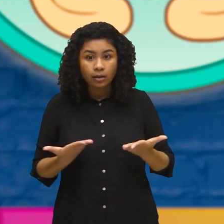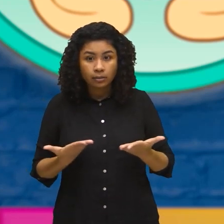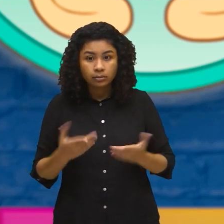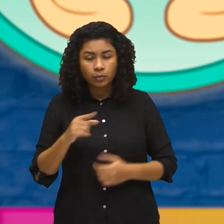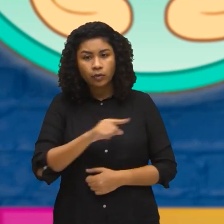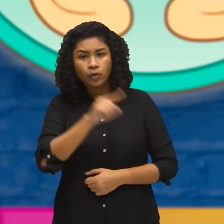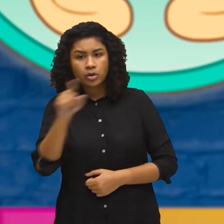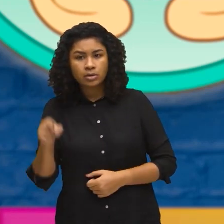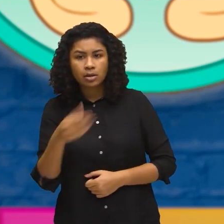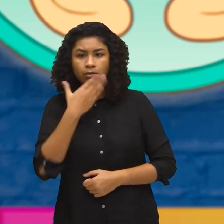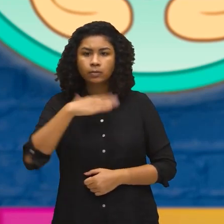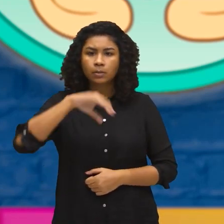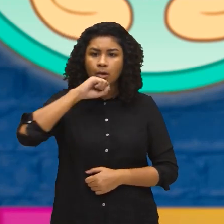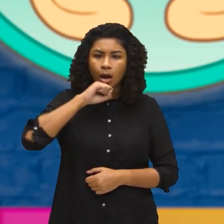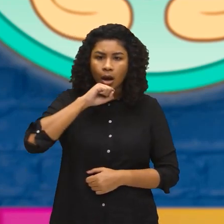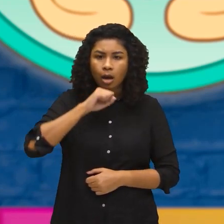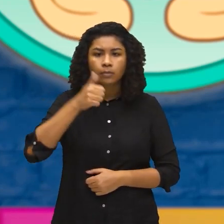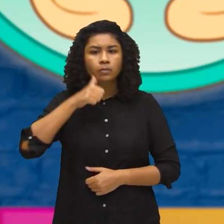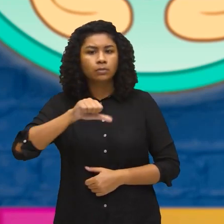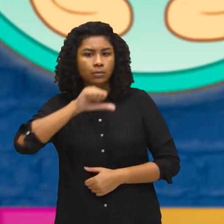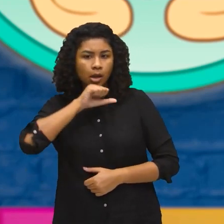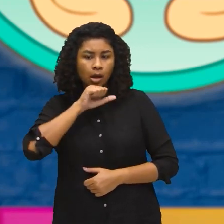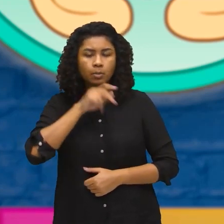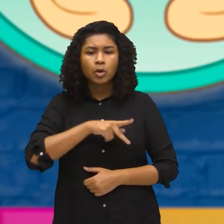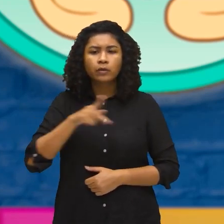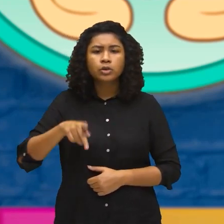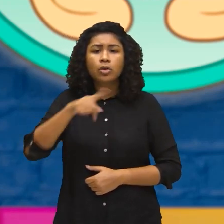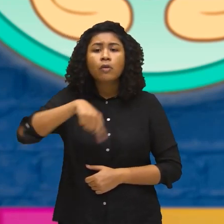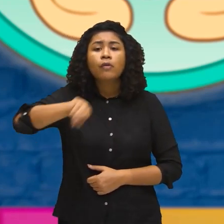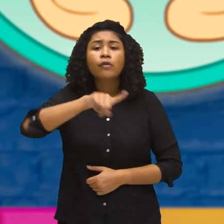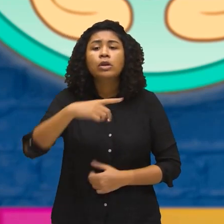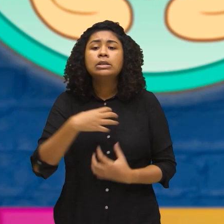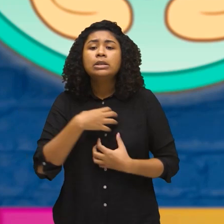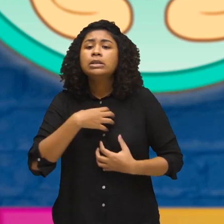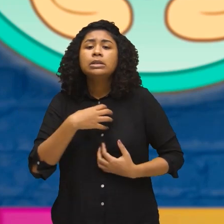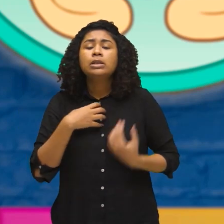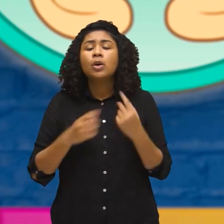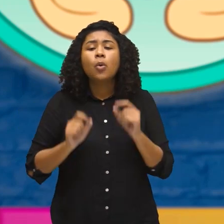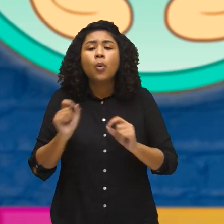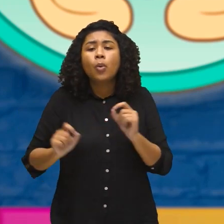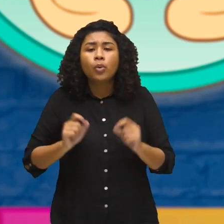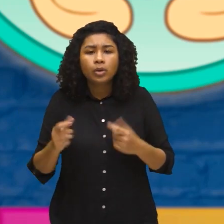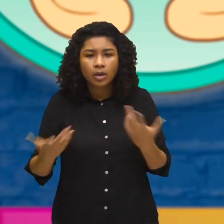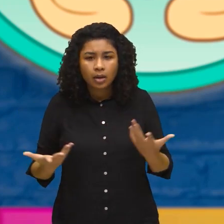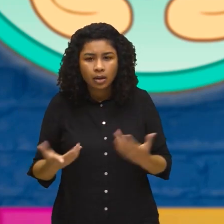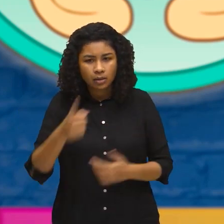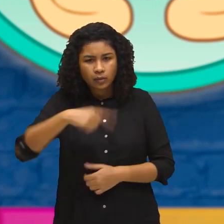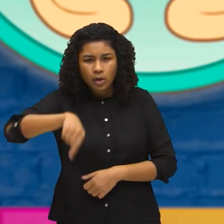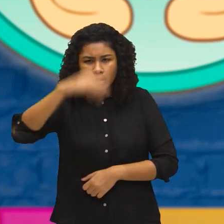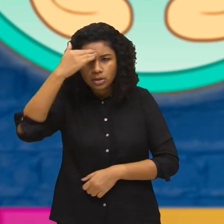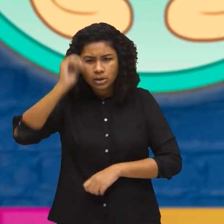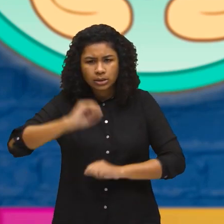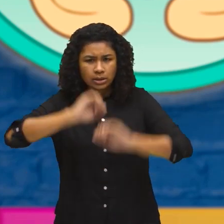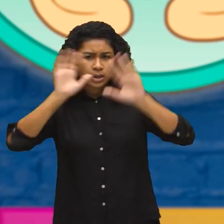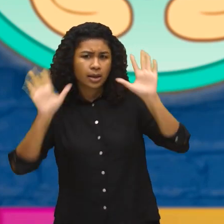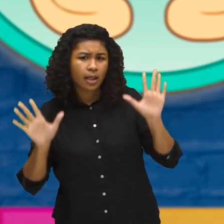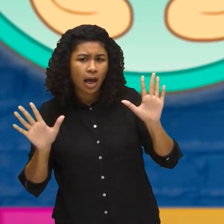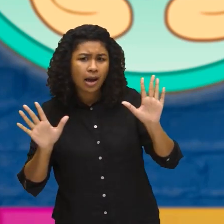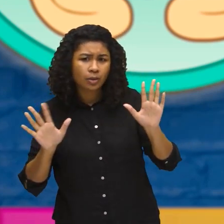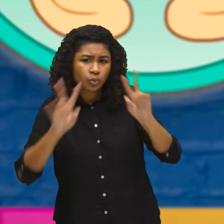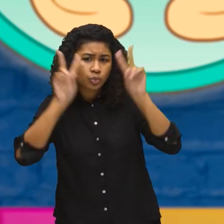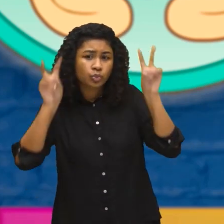Como é que vocês estão se sentindo? Eu estou conseguindo clarear um pouquinho essa ideia do